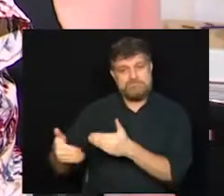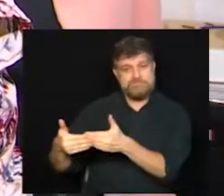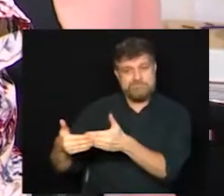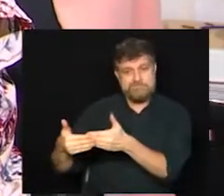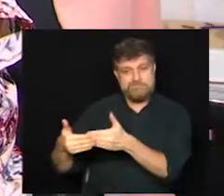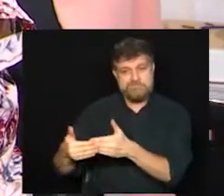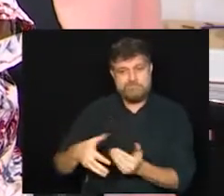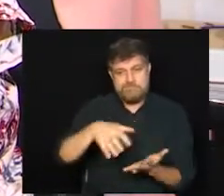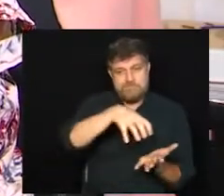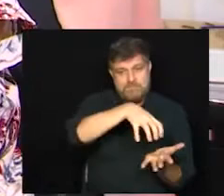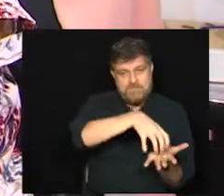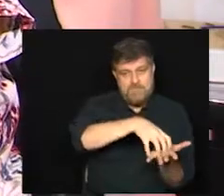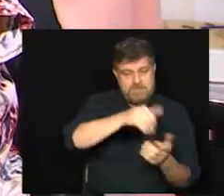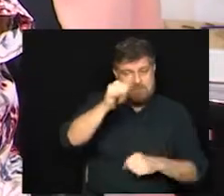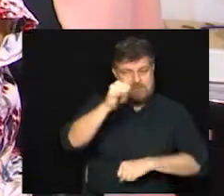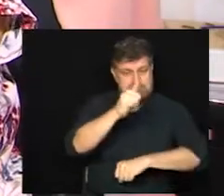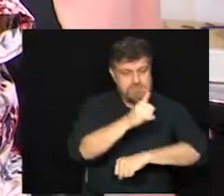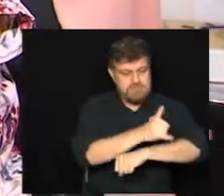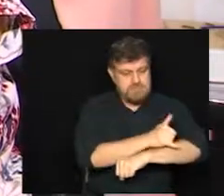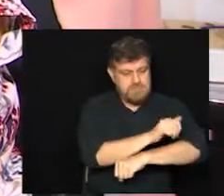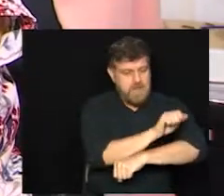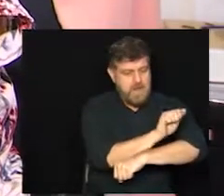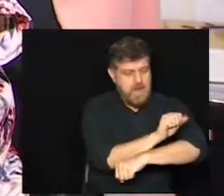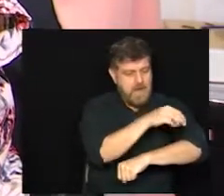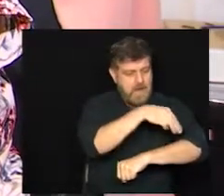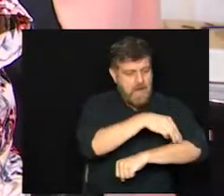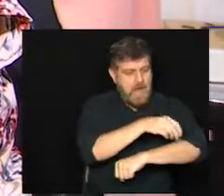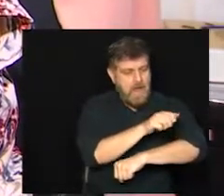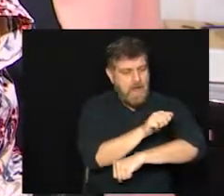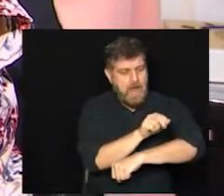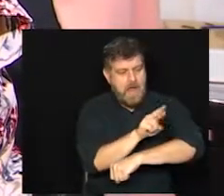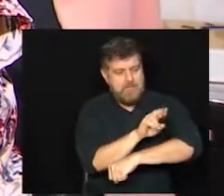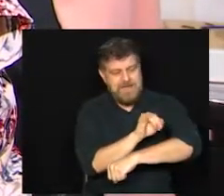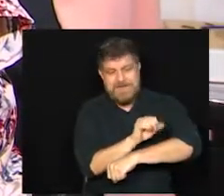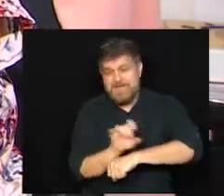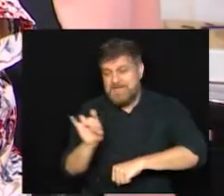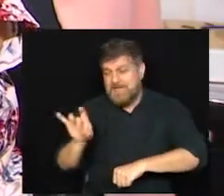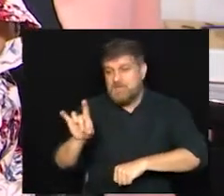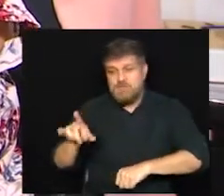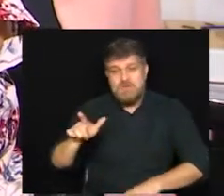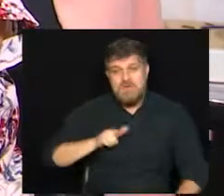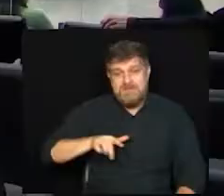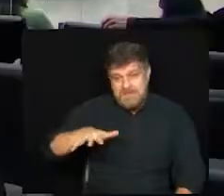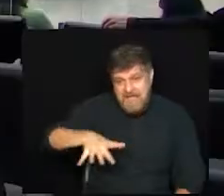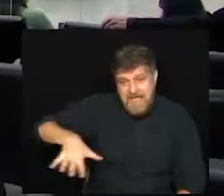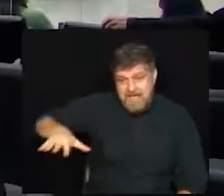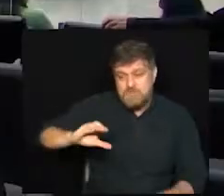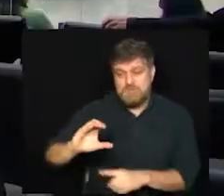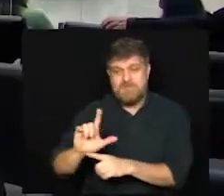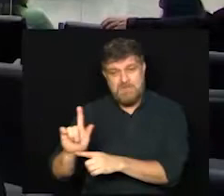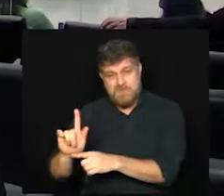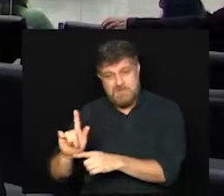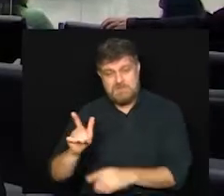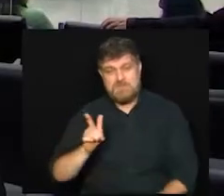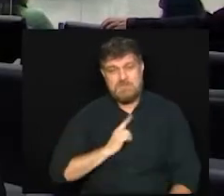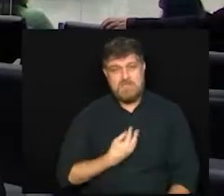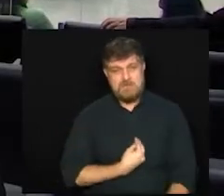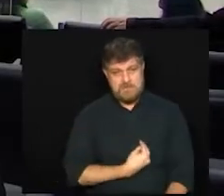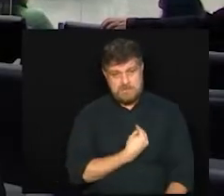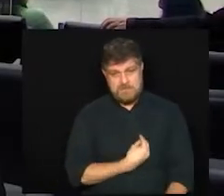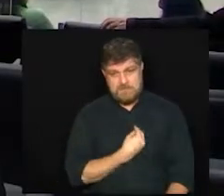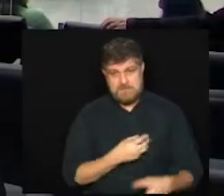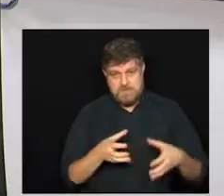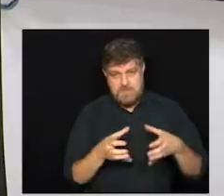no campus dos Amarais e começa a funcionar somente o campus da região Campo Grande. Fazem parte também